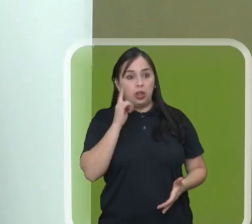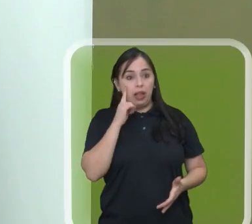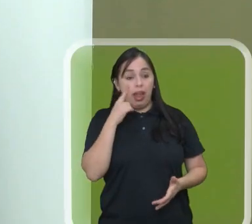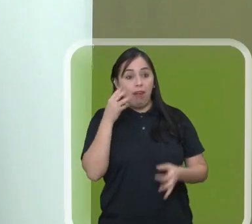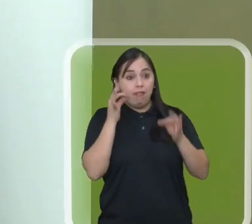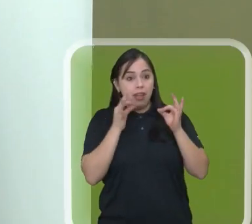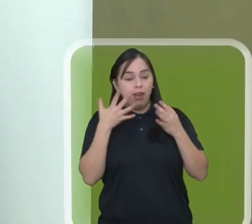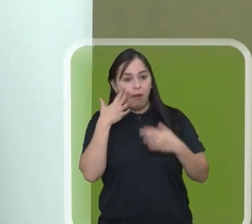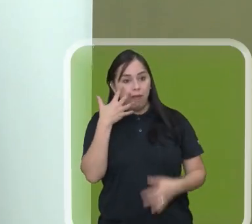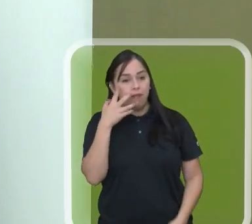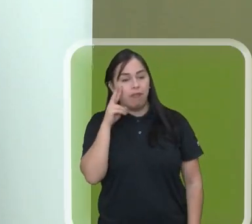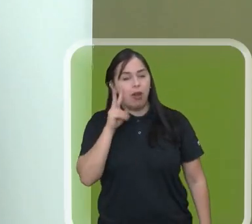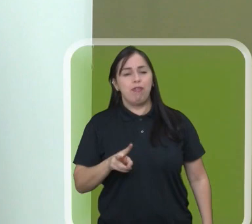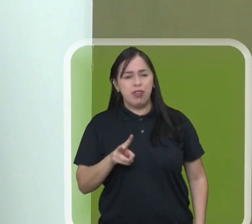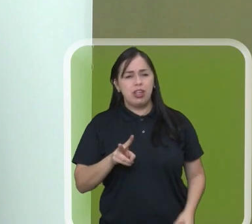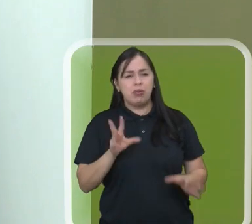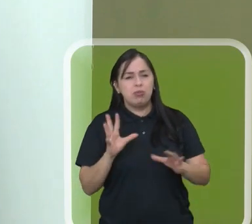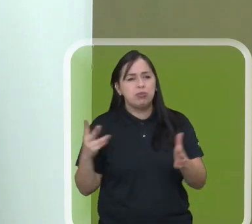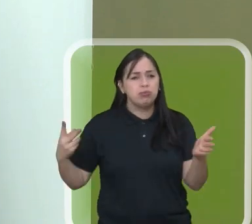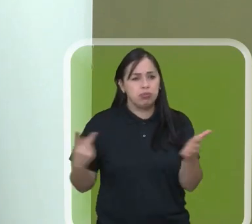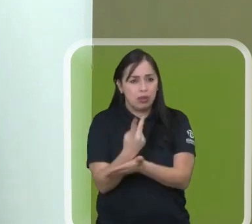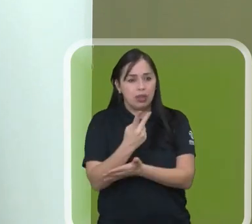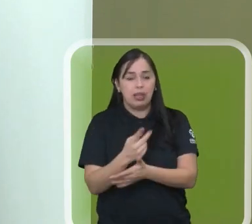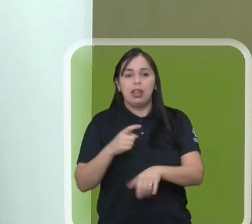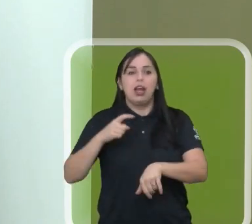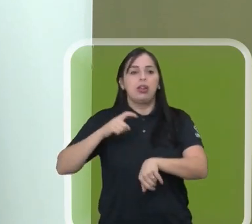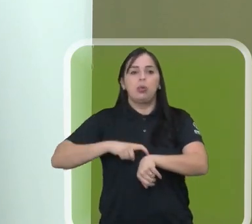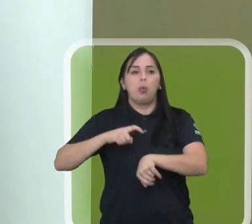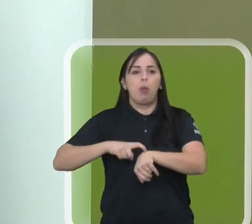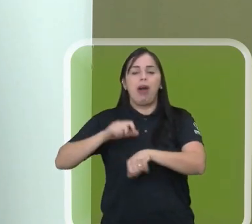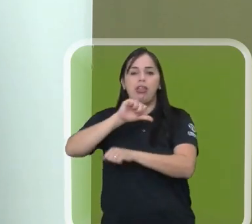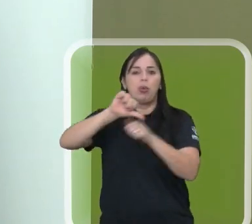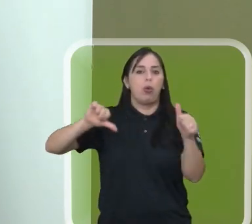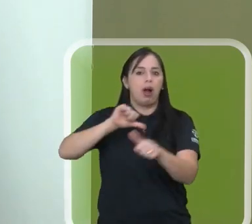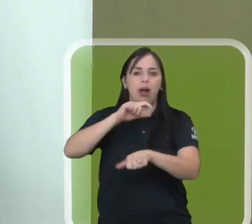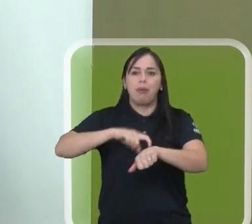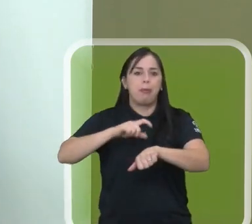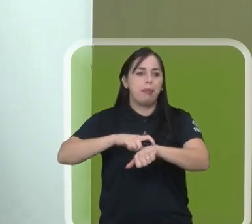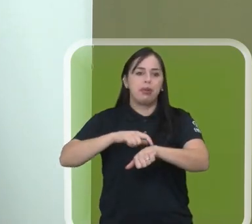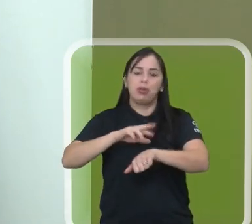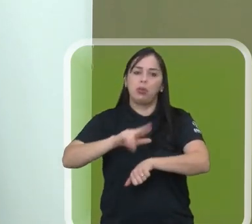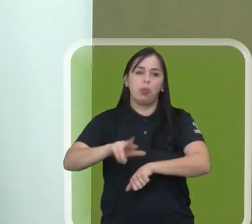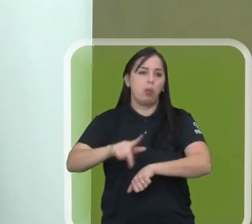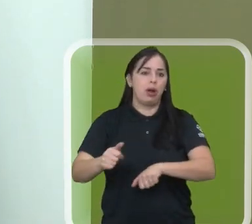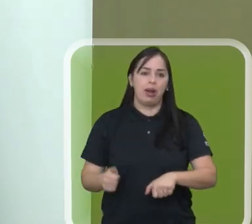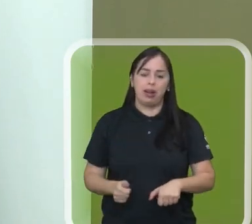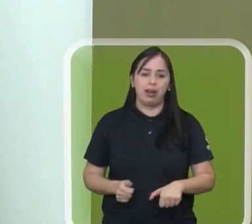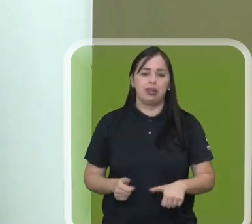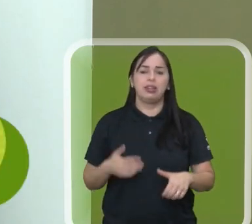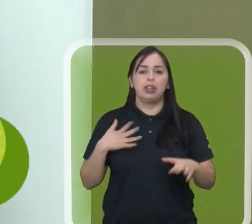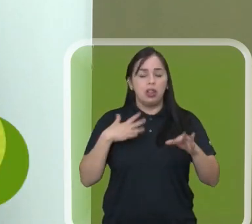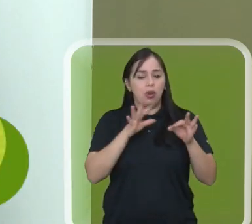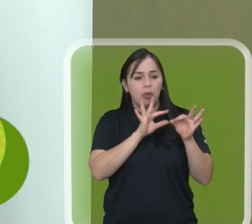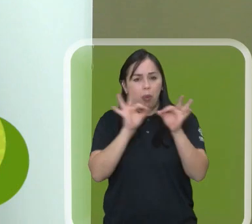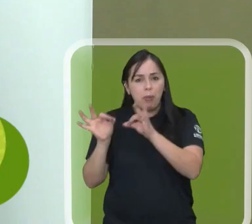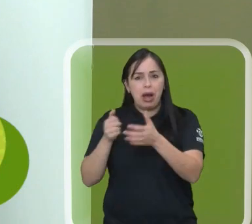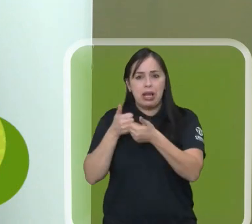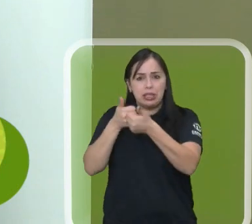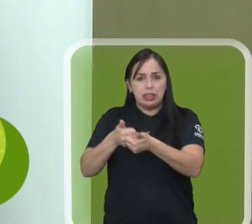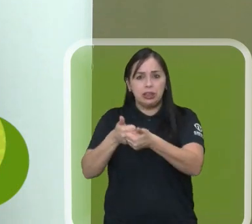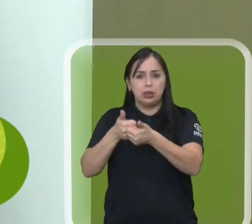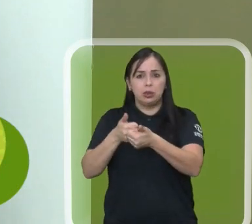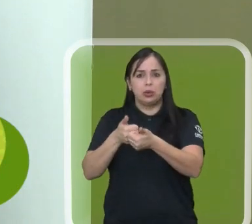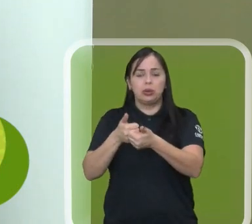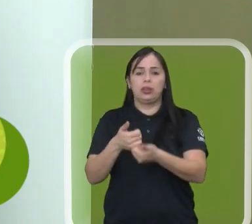o que estava acontecendo. Eu vi que não era o momento de fazer a troca de treinador. Porque a gente está acompanhando o dia a dia, coisa que